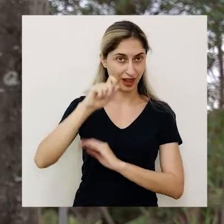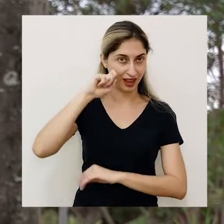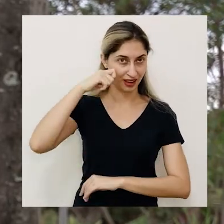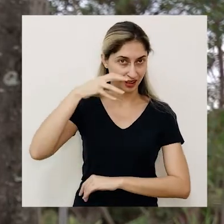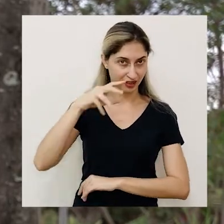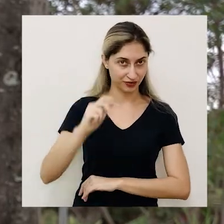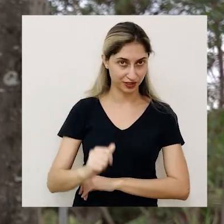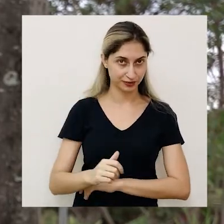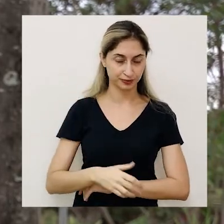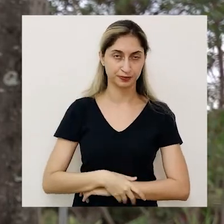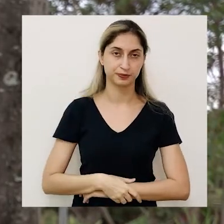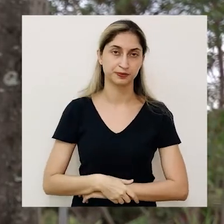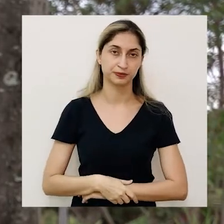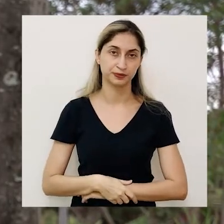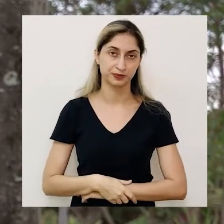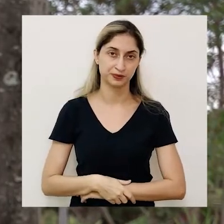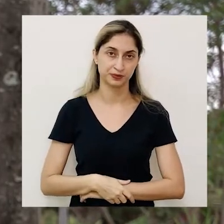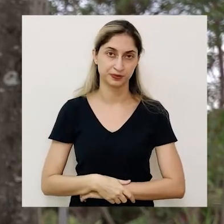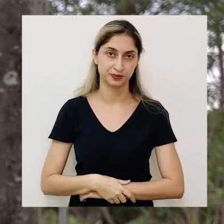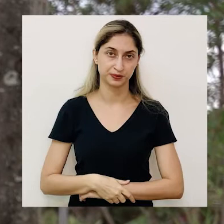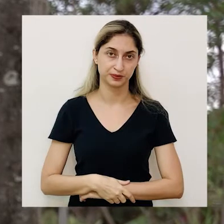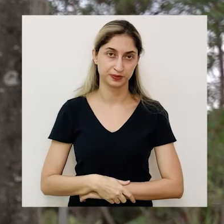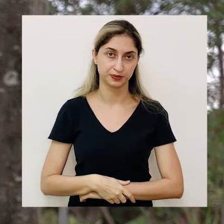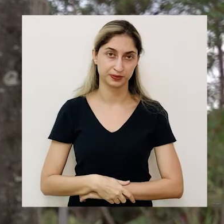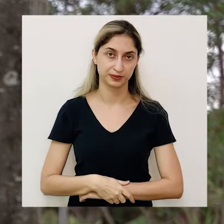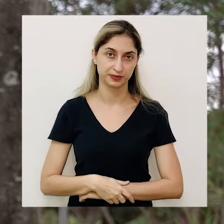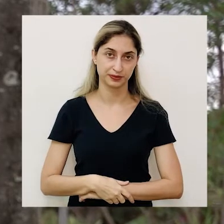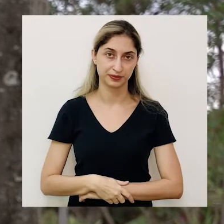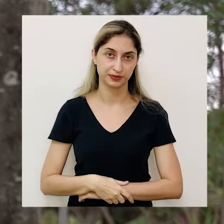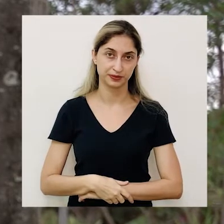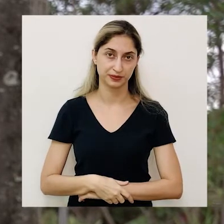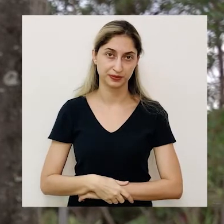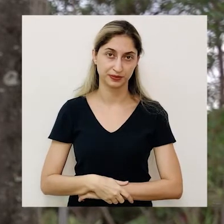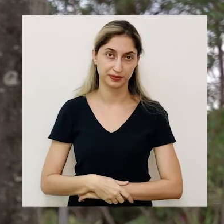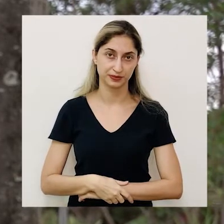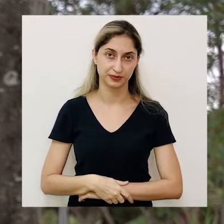origem africana. A gente vai estender ela aqui no papel.